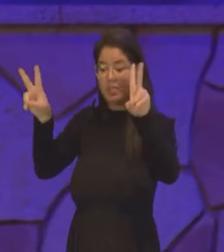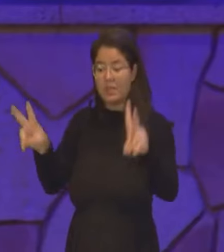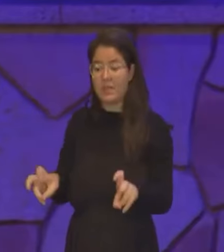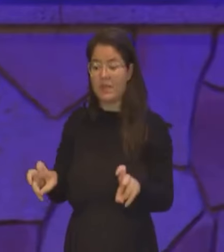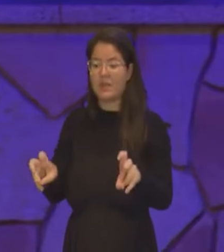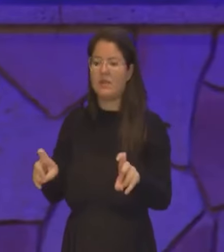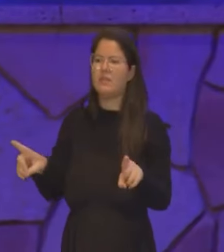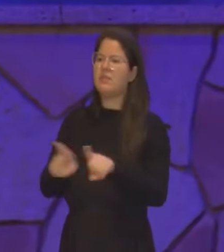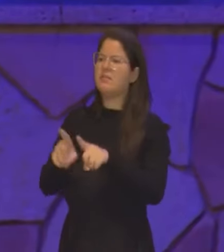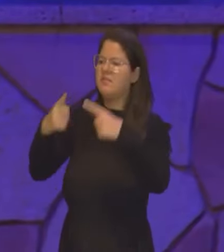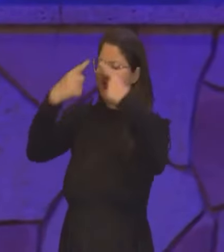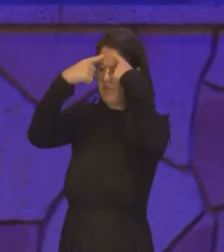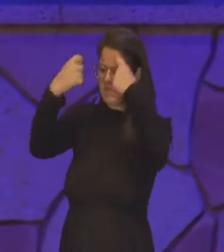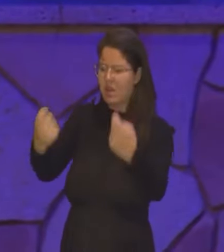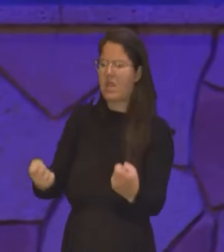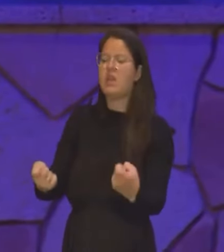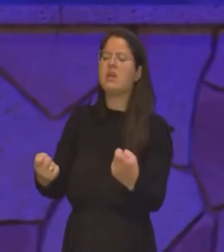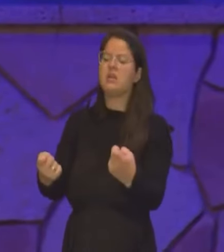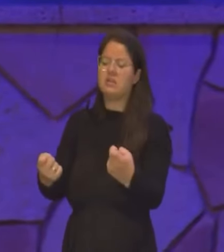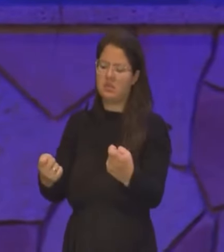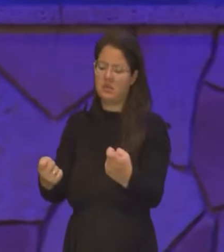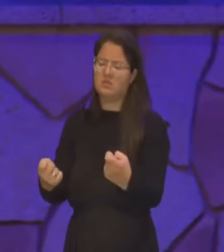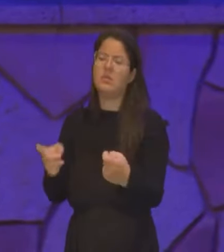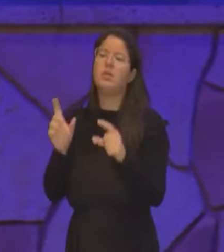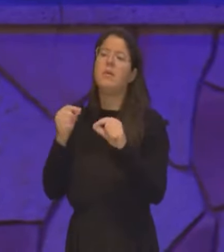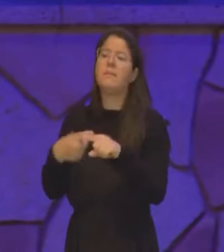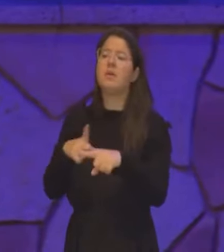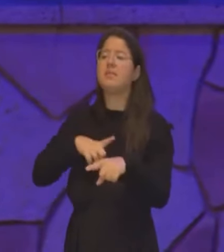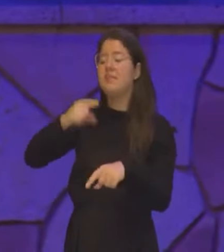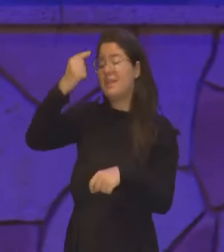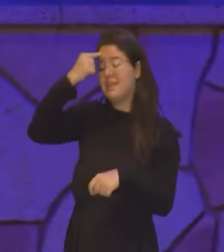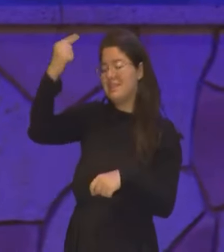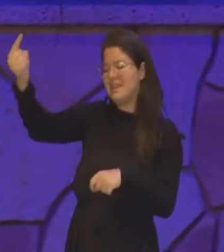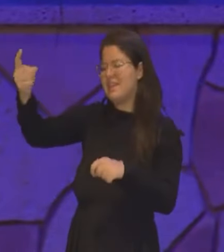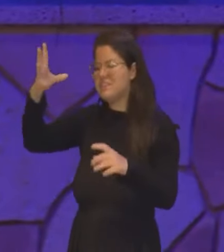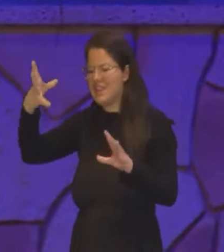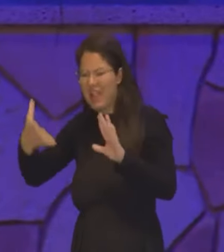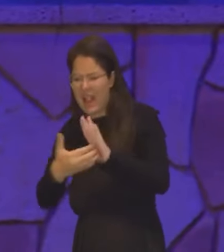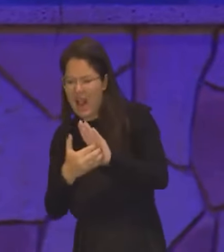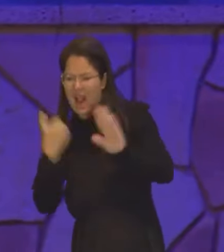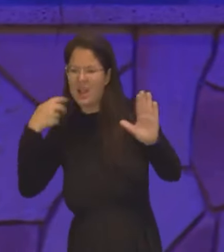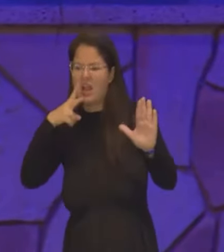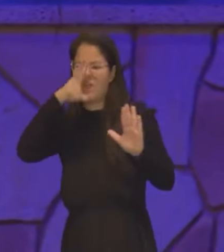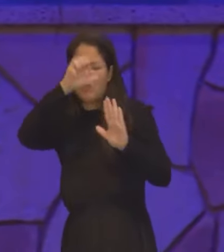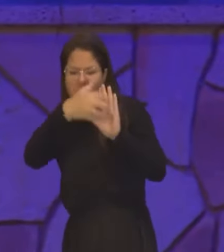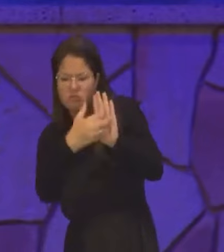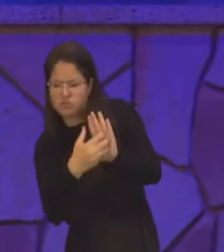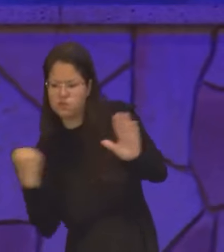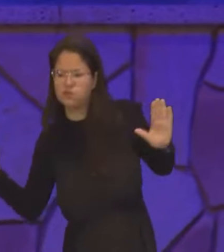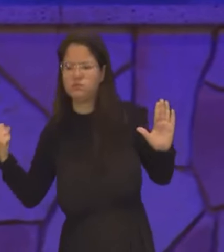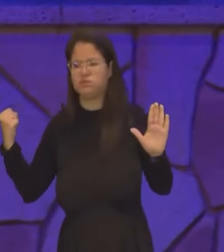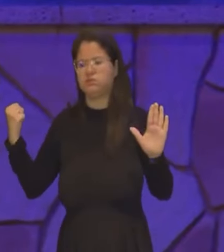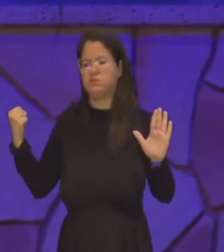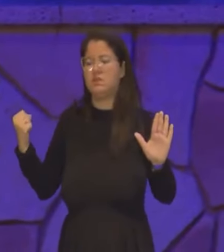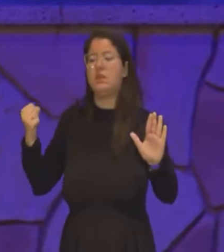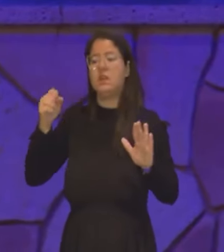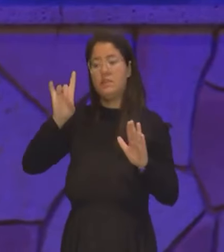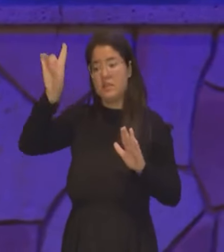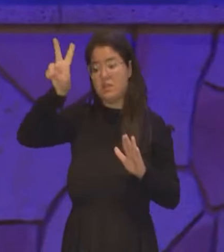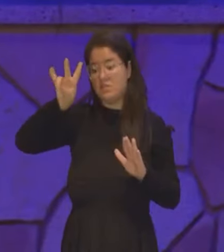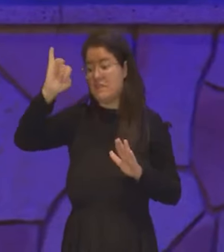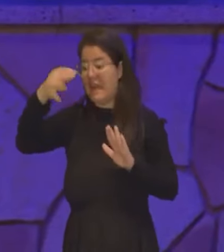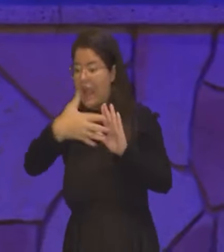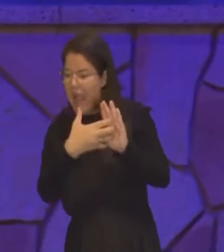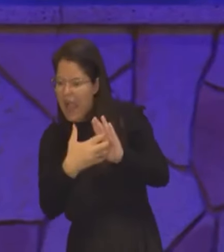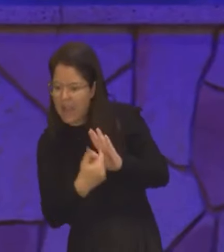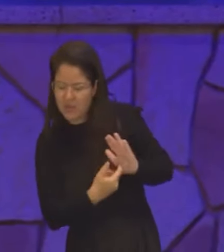até violenta do hebraico, porque traz uma ideia de arrancar com força. Eu arrancarei com